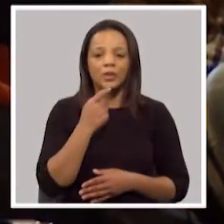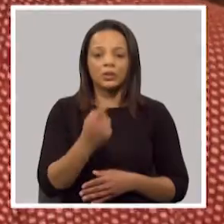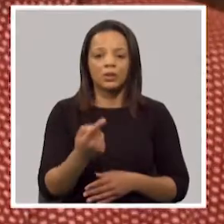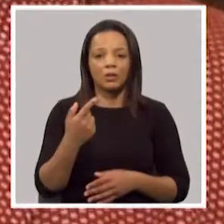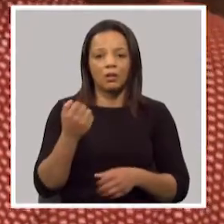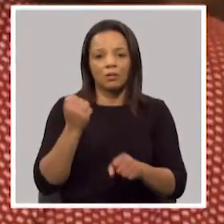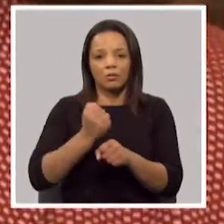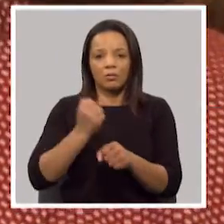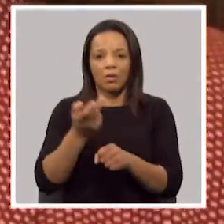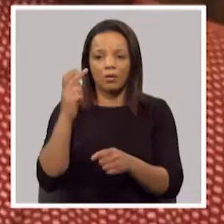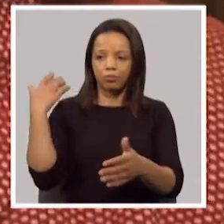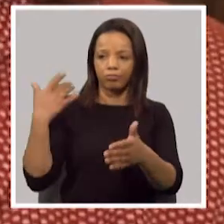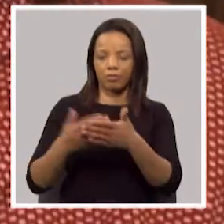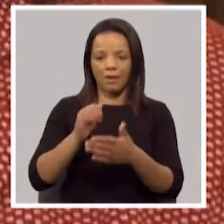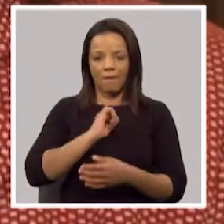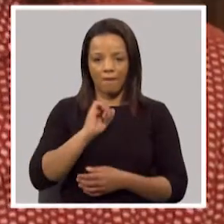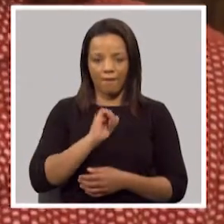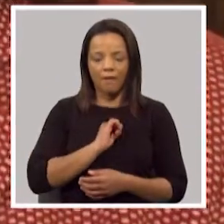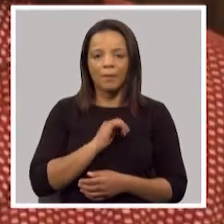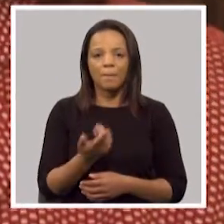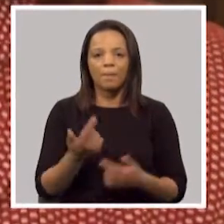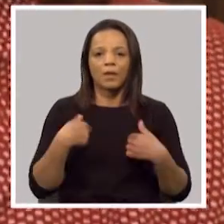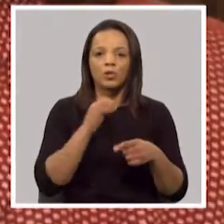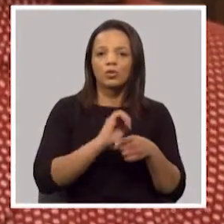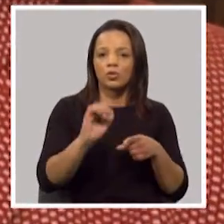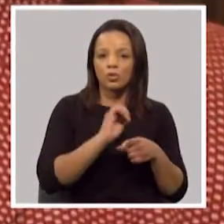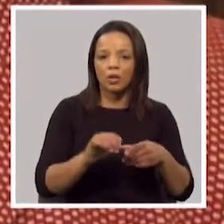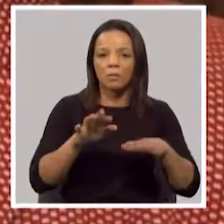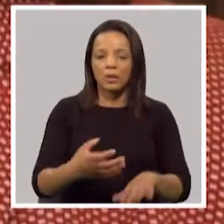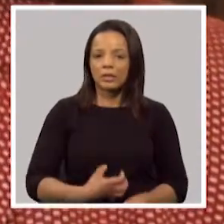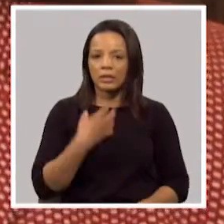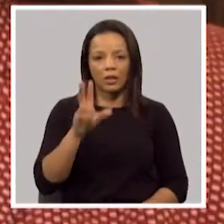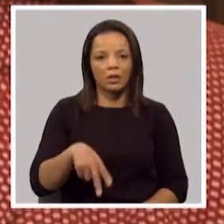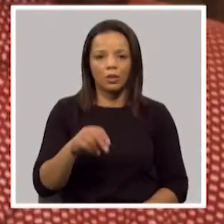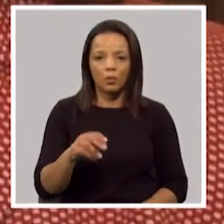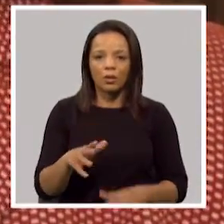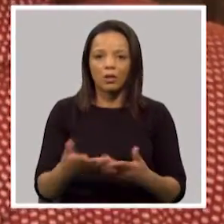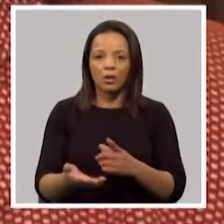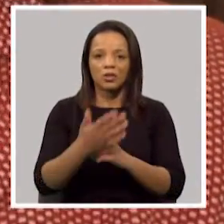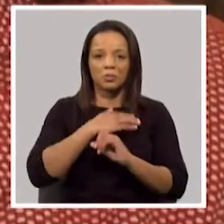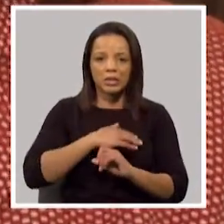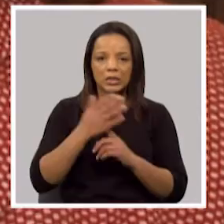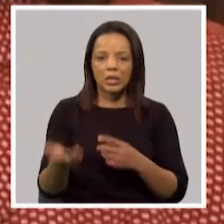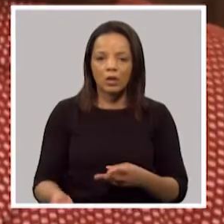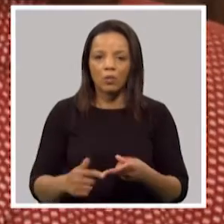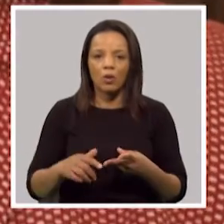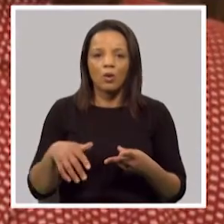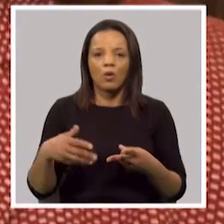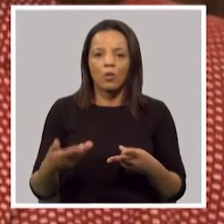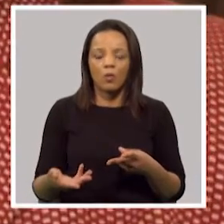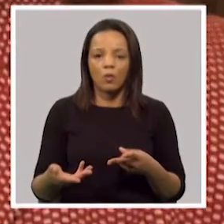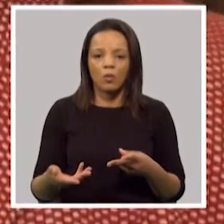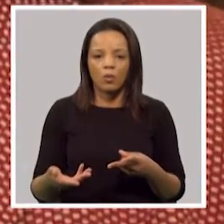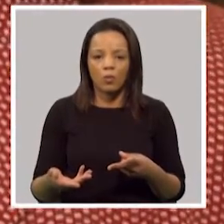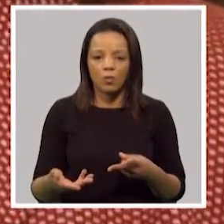dizer que ao longo da minha carreira, de facto, talvez tenha tido sorte, mas nunca senti qualquer tipo de discriminação, qualquer